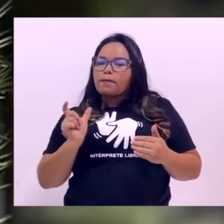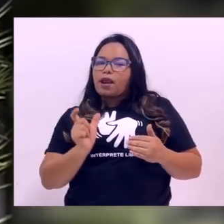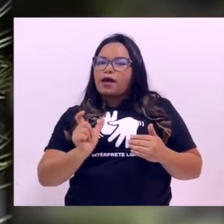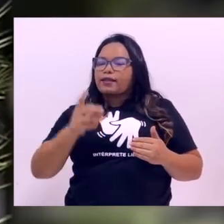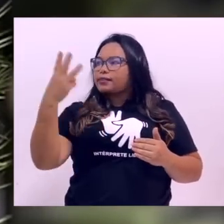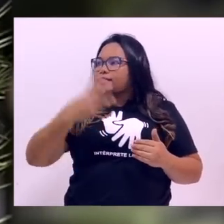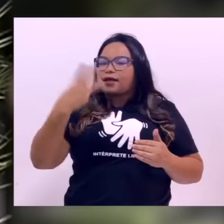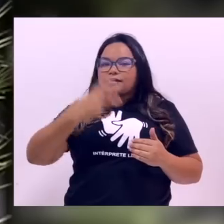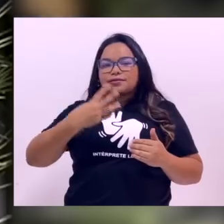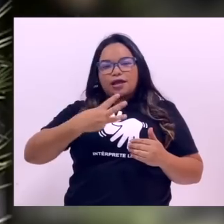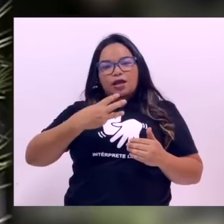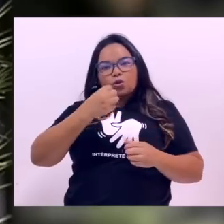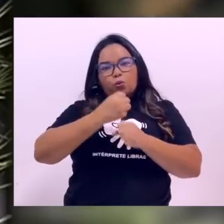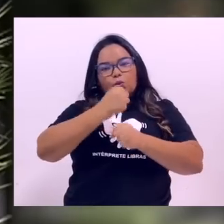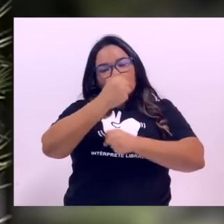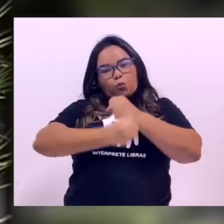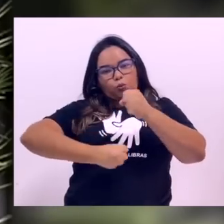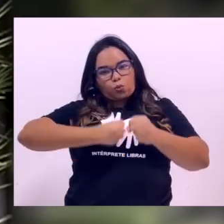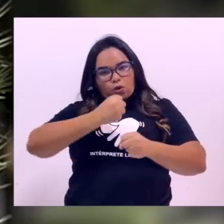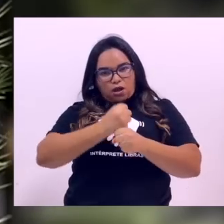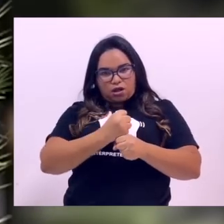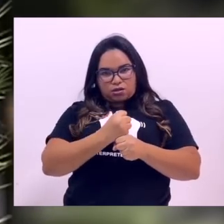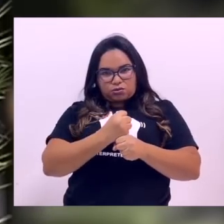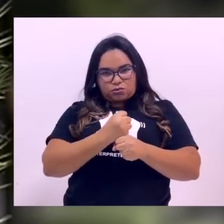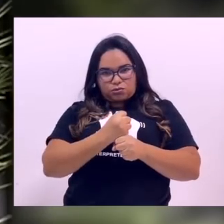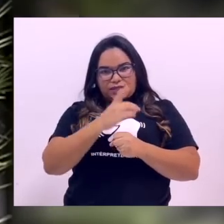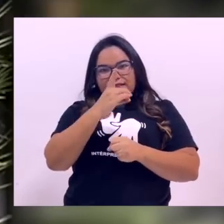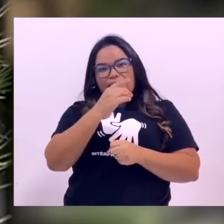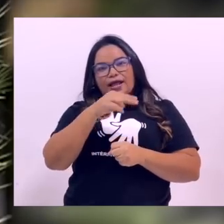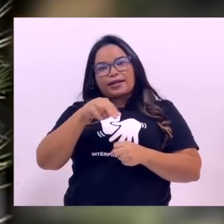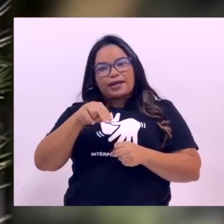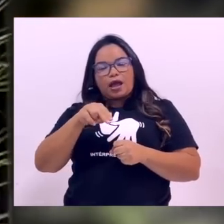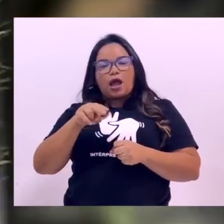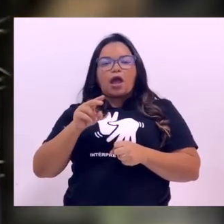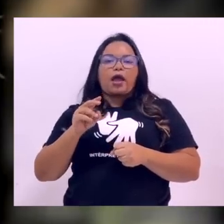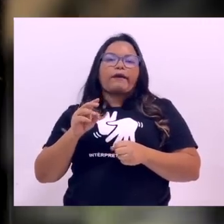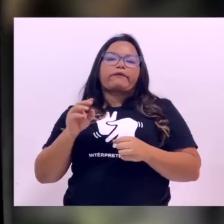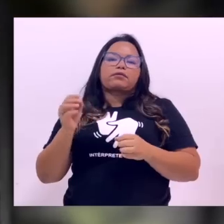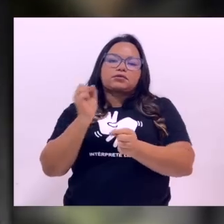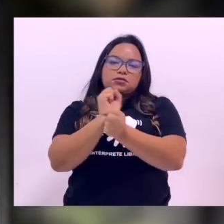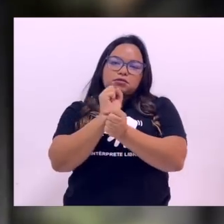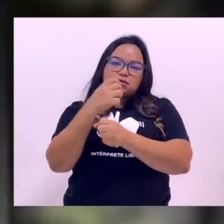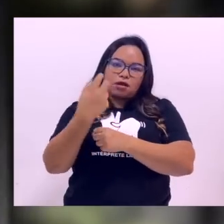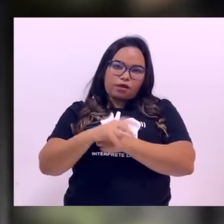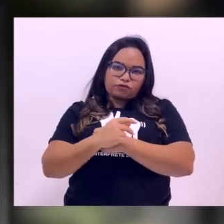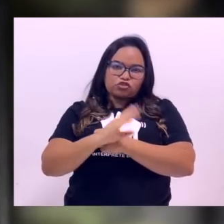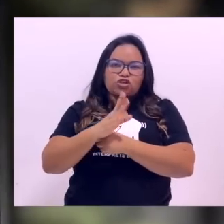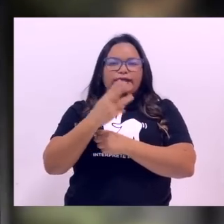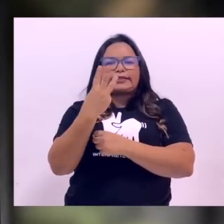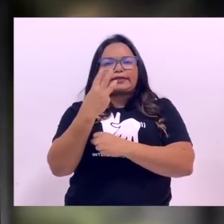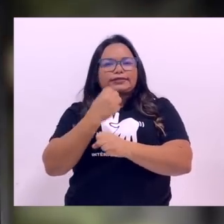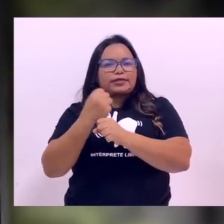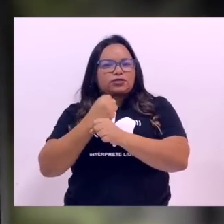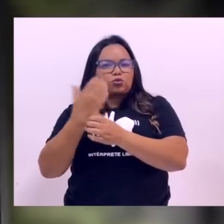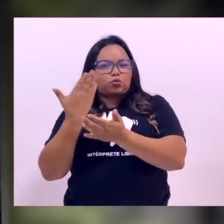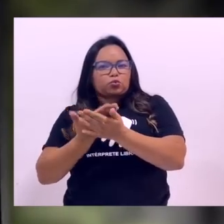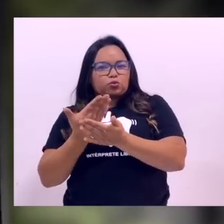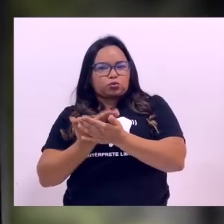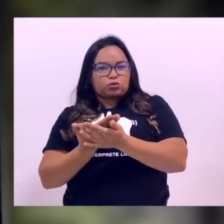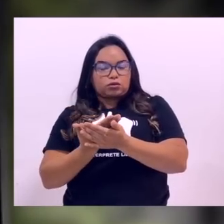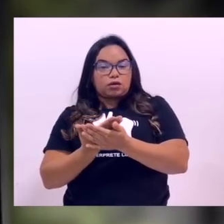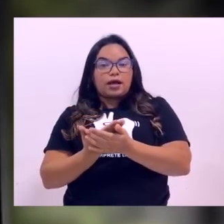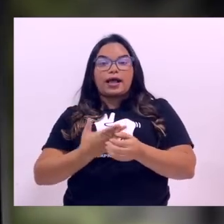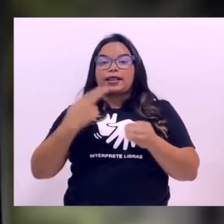ano do cativeiro de Daniel. E Daniel havia completado os 3 anos de estudo quando